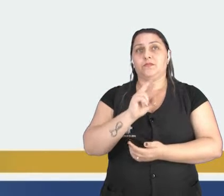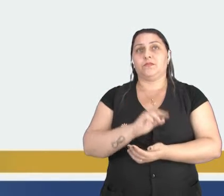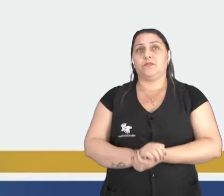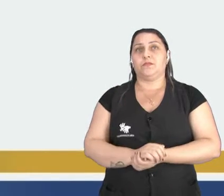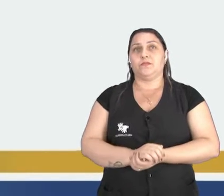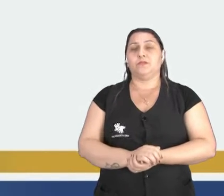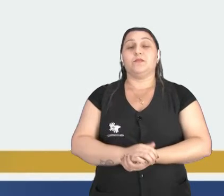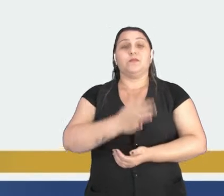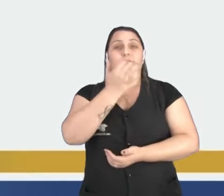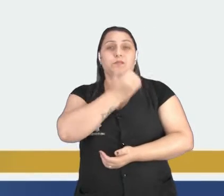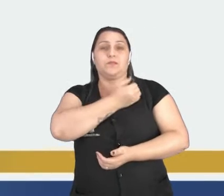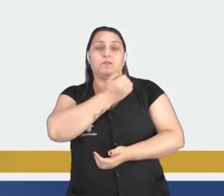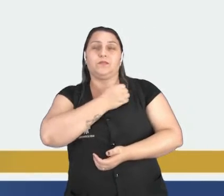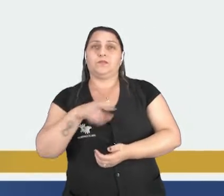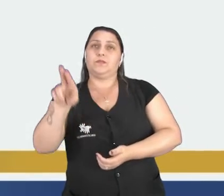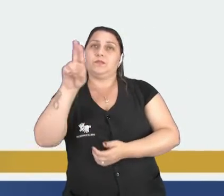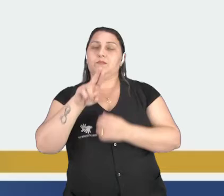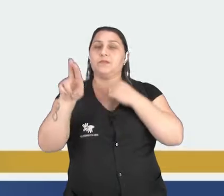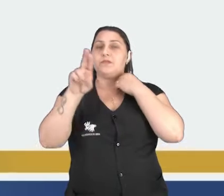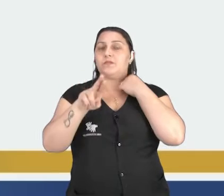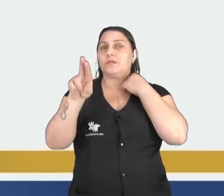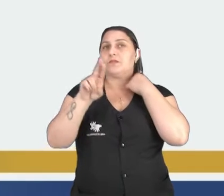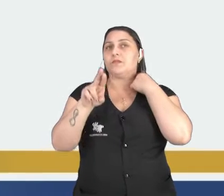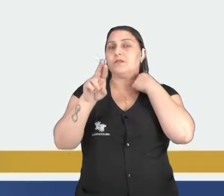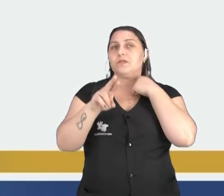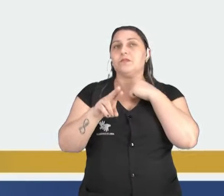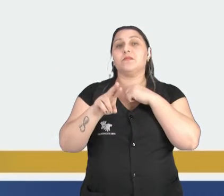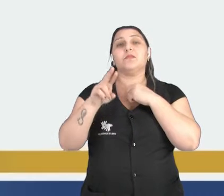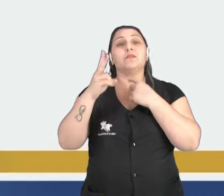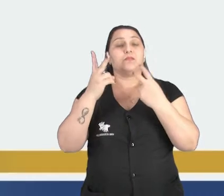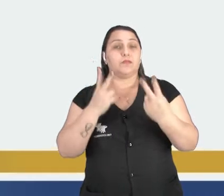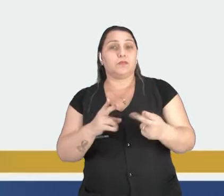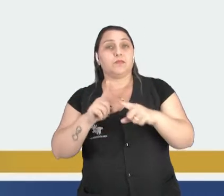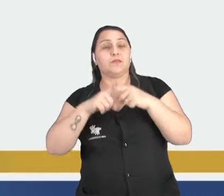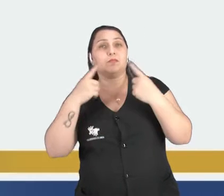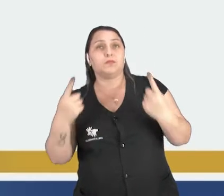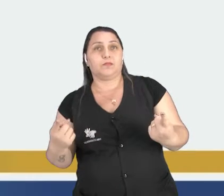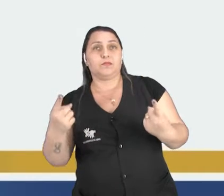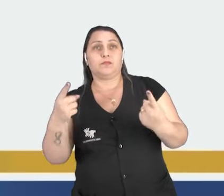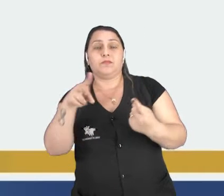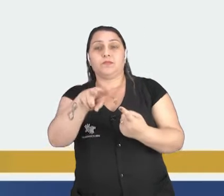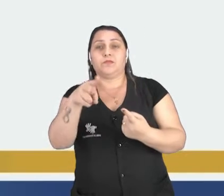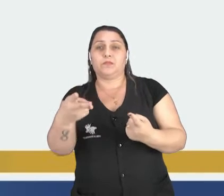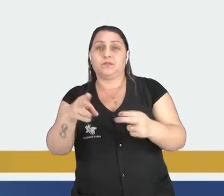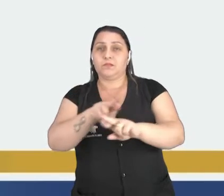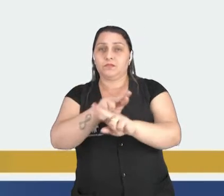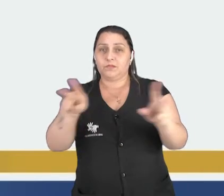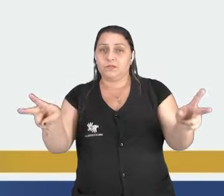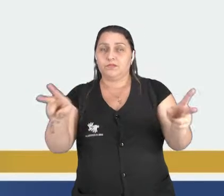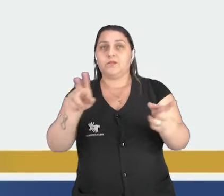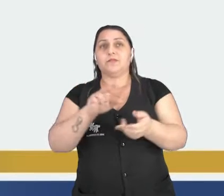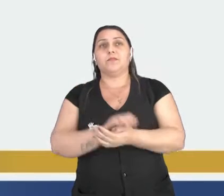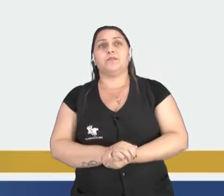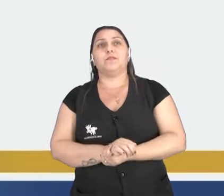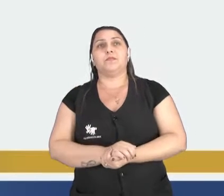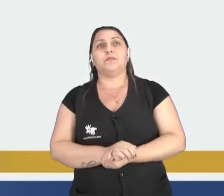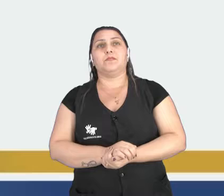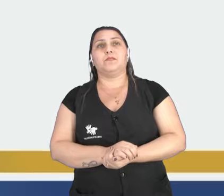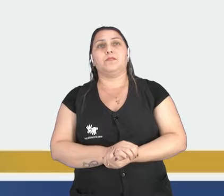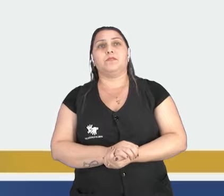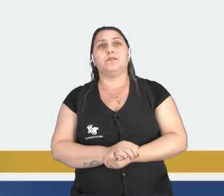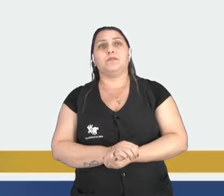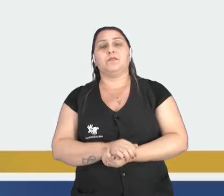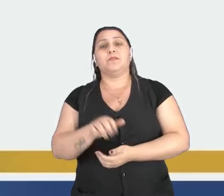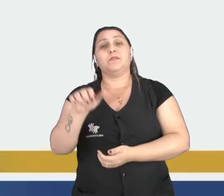E os algarismos utilizados na construção desse número são iguais, mas estão dispostos em ordens diferentes, tá? Então, eles são o